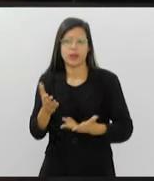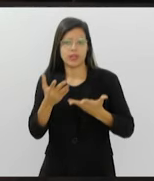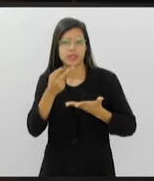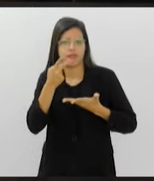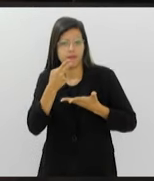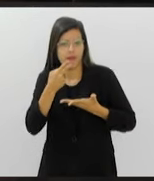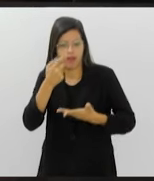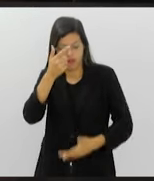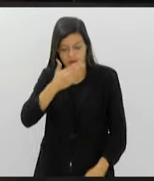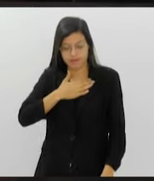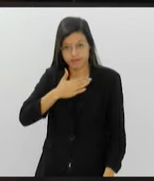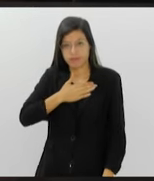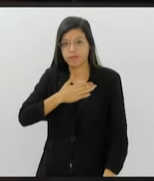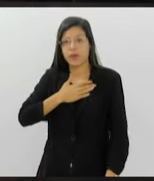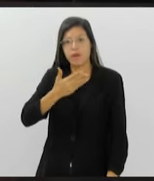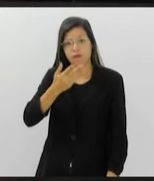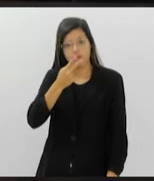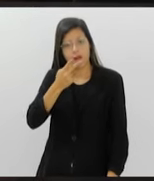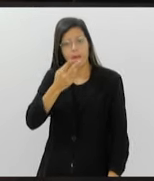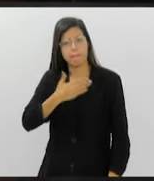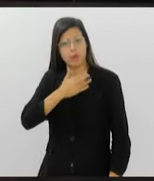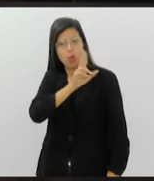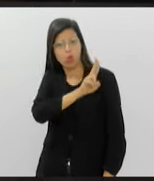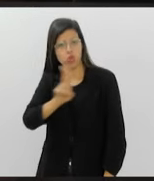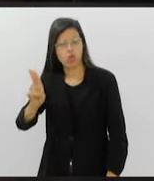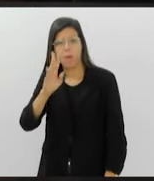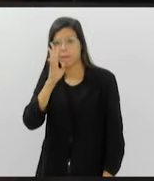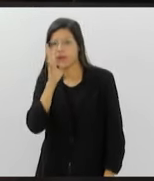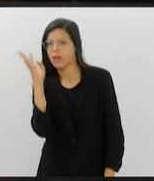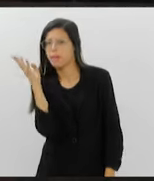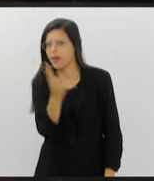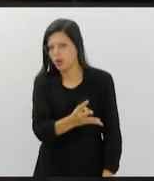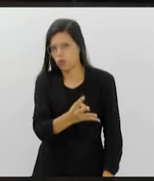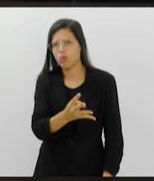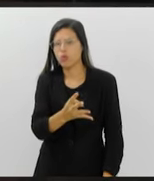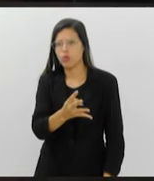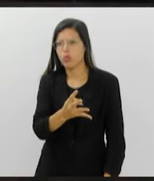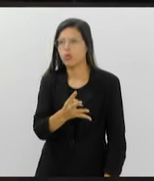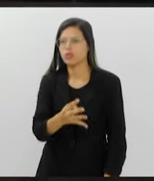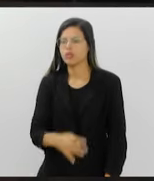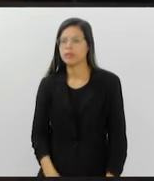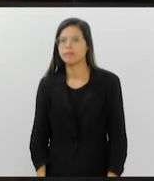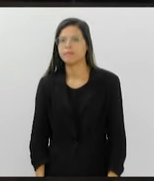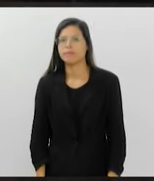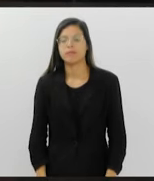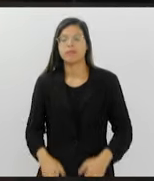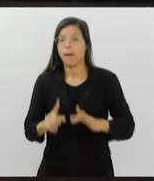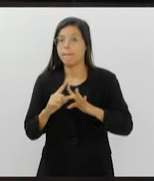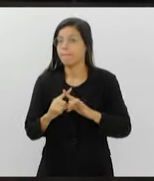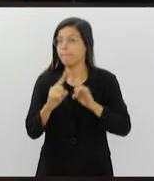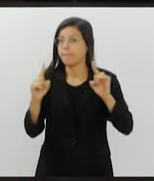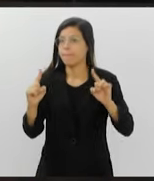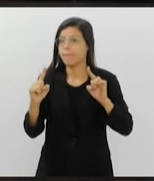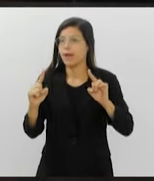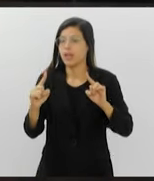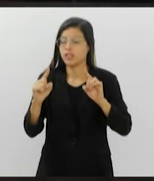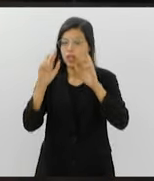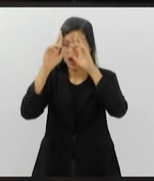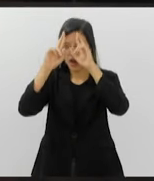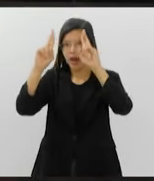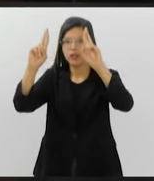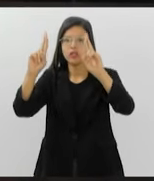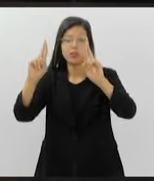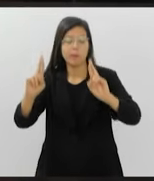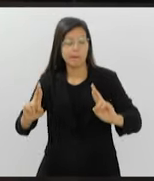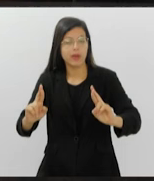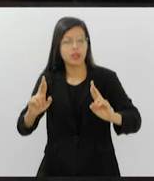Rodrigo Bacelar, cite o meu nome e me acuse daquilo que o senhor achar que lhe convém. Mas respeite o